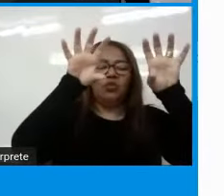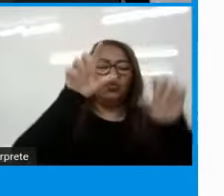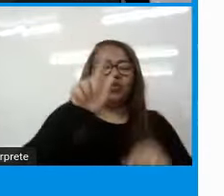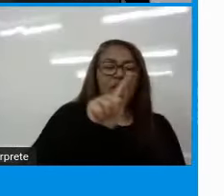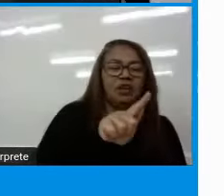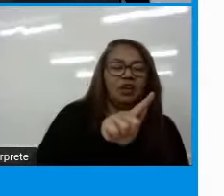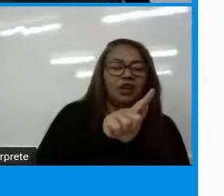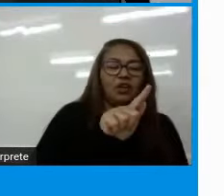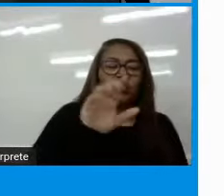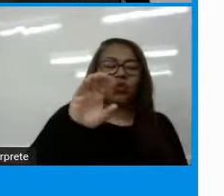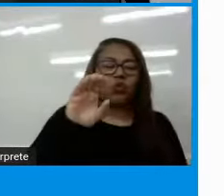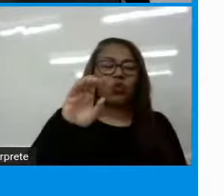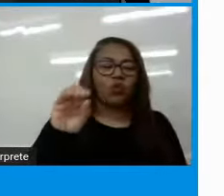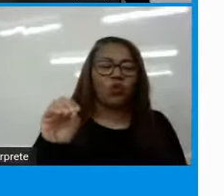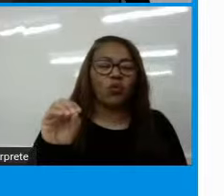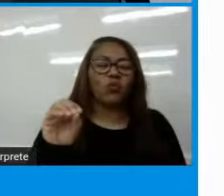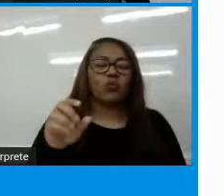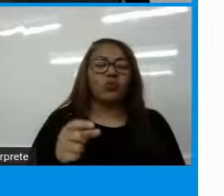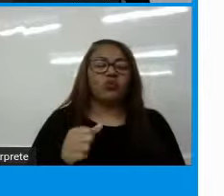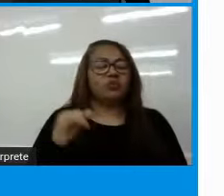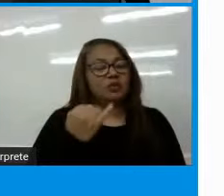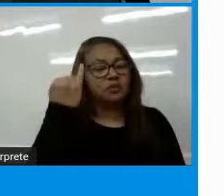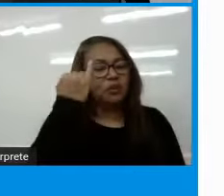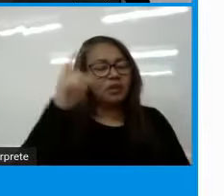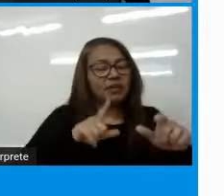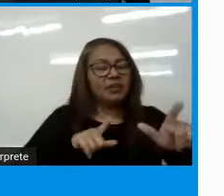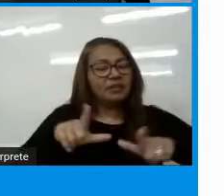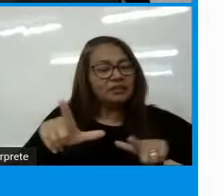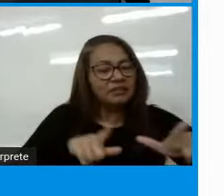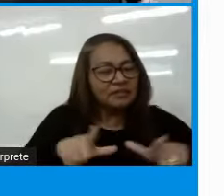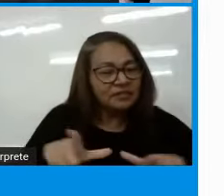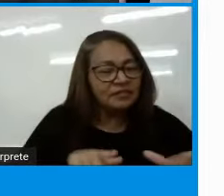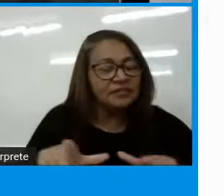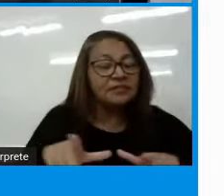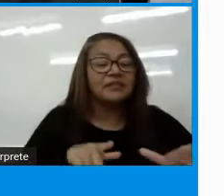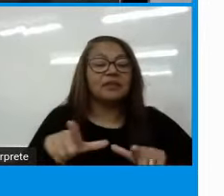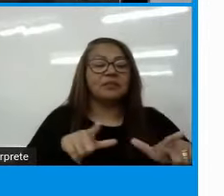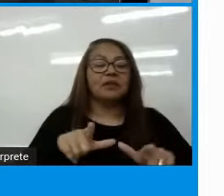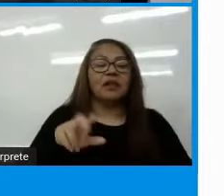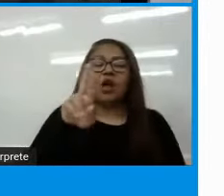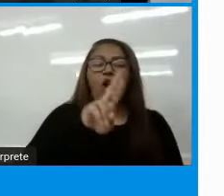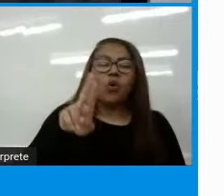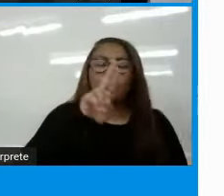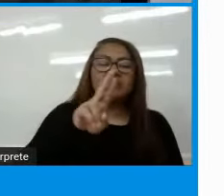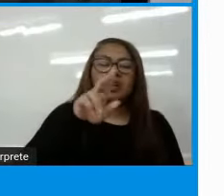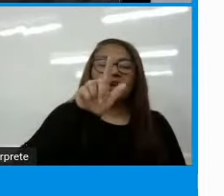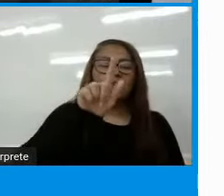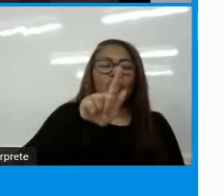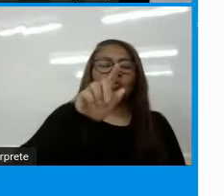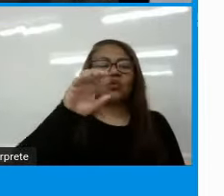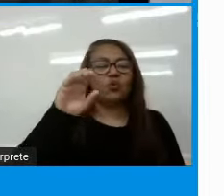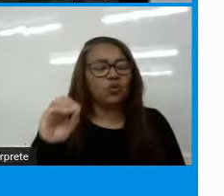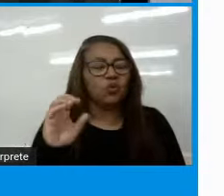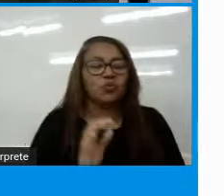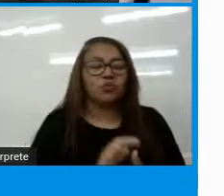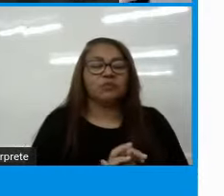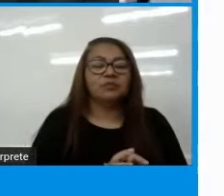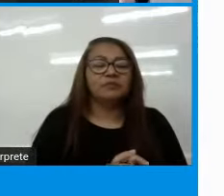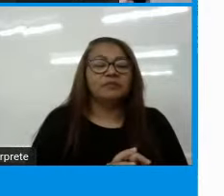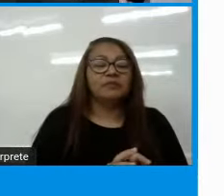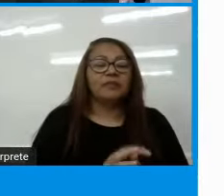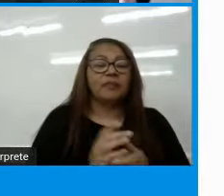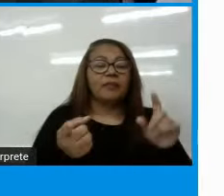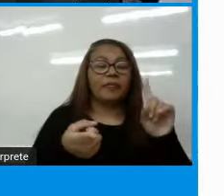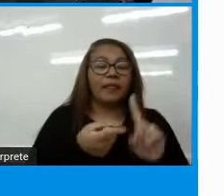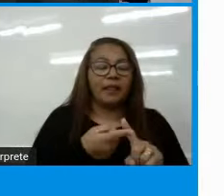trabalhar também utilizando esses recursos de armazenamento da Google. E ainda existe o acesso offline. Você